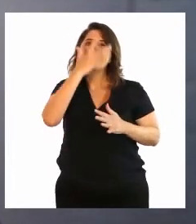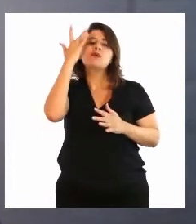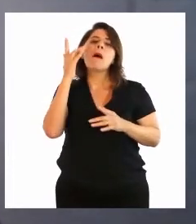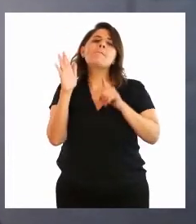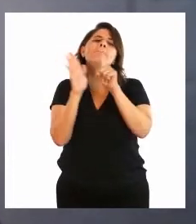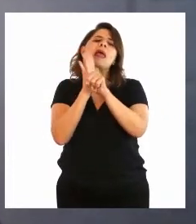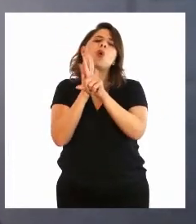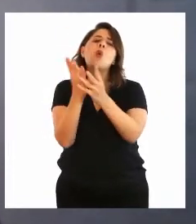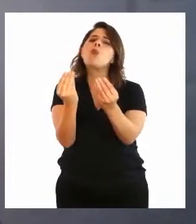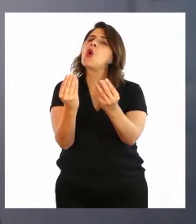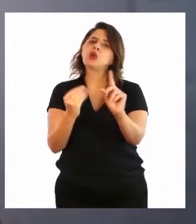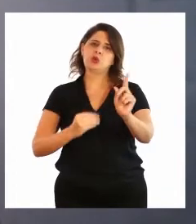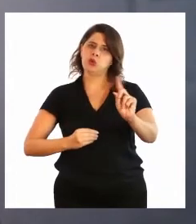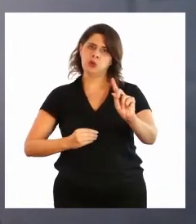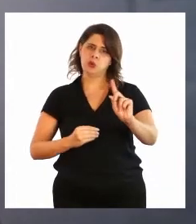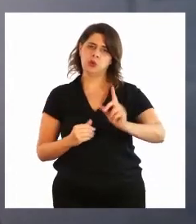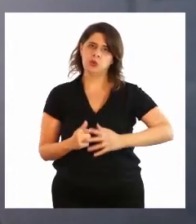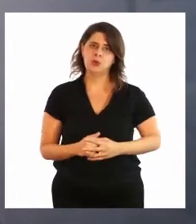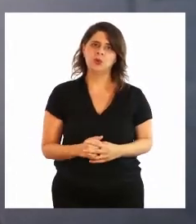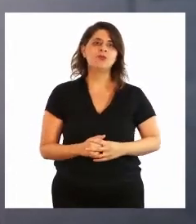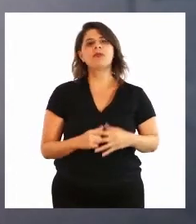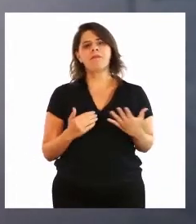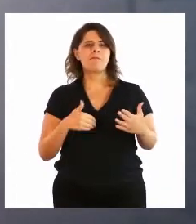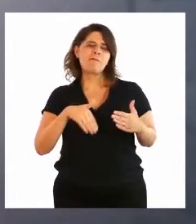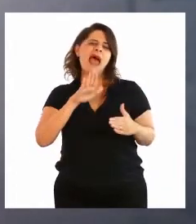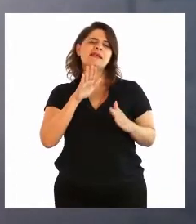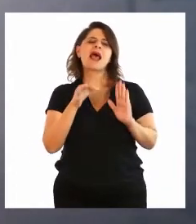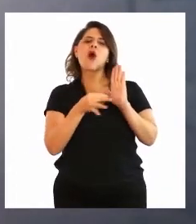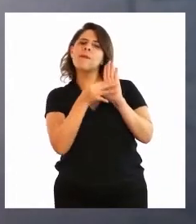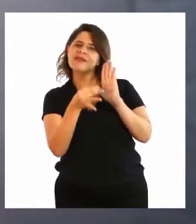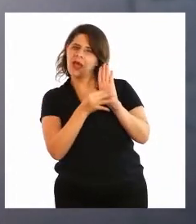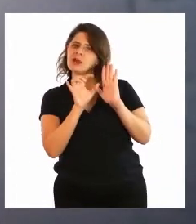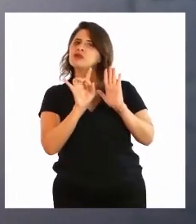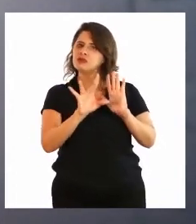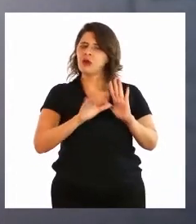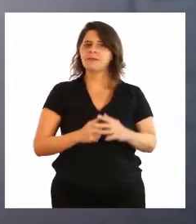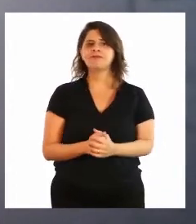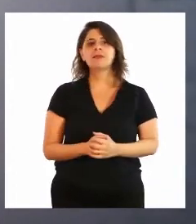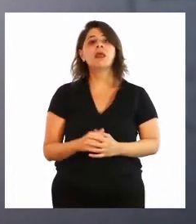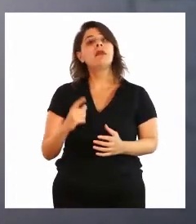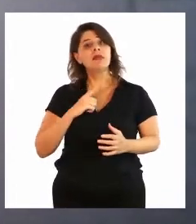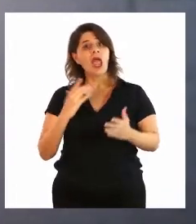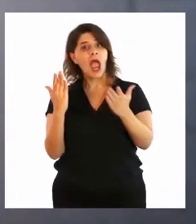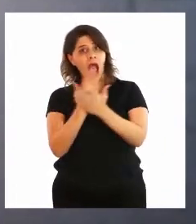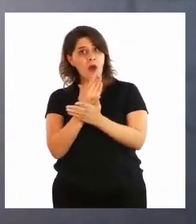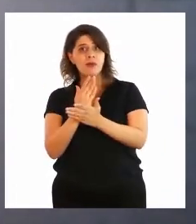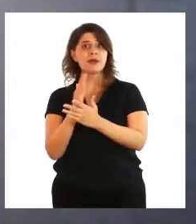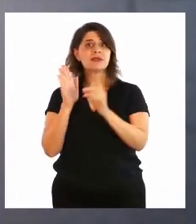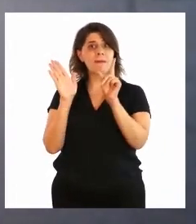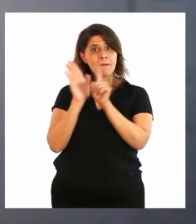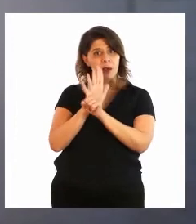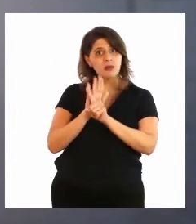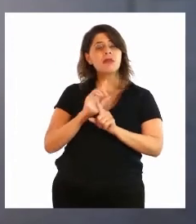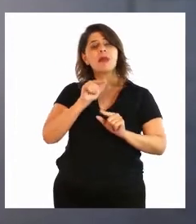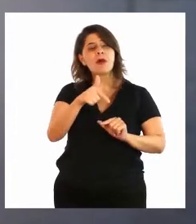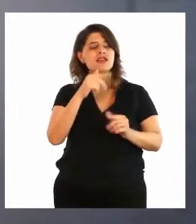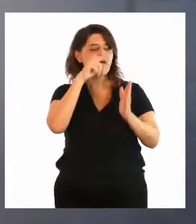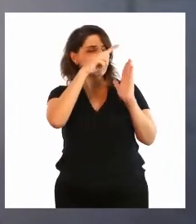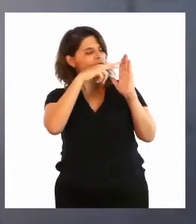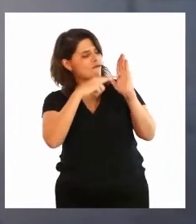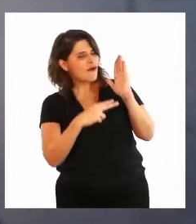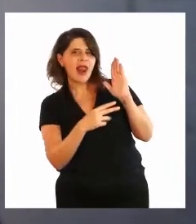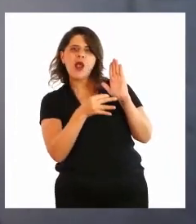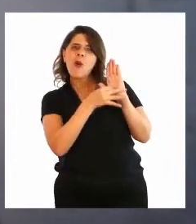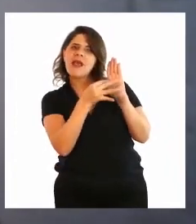que eu vou fazer? Eu vou responder, vou trazer agora as outras perguntas que chegaram e depois eu vou dar uma lida geral nos